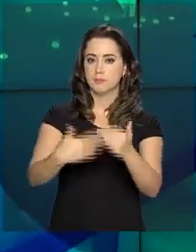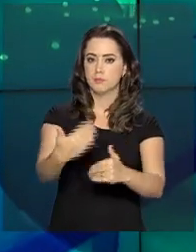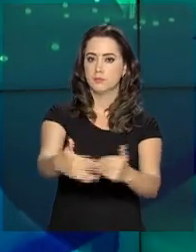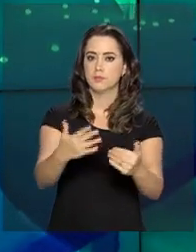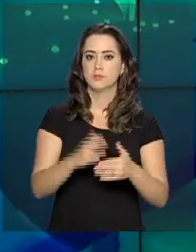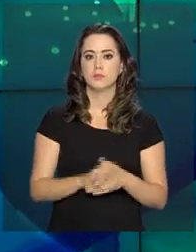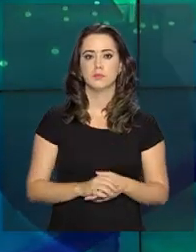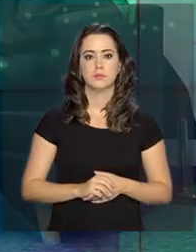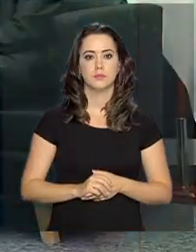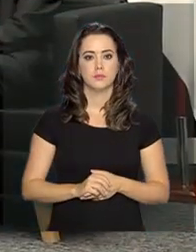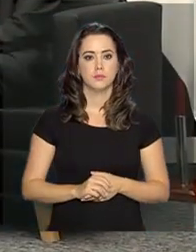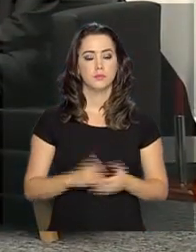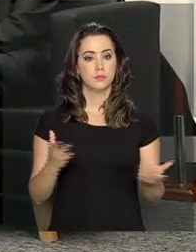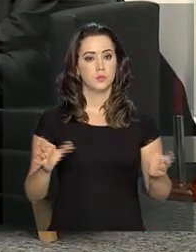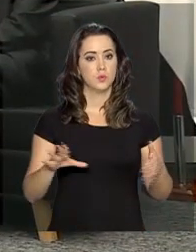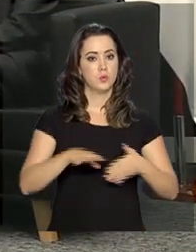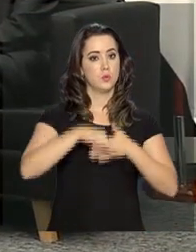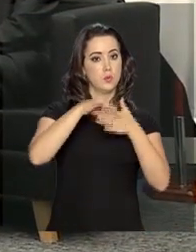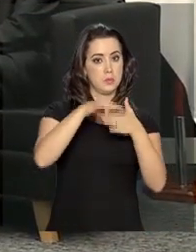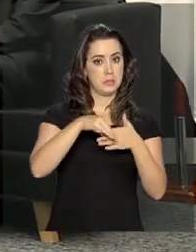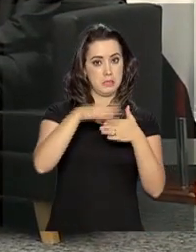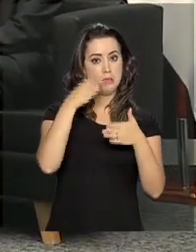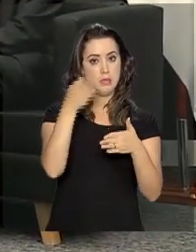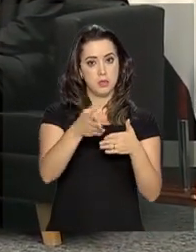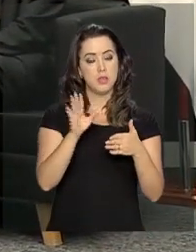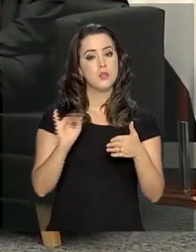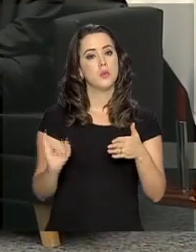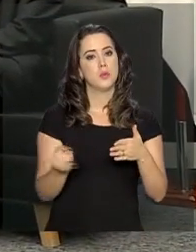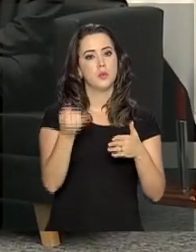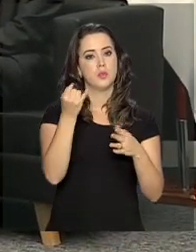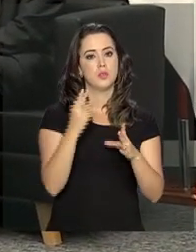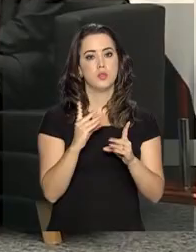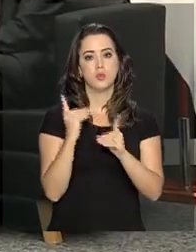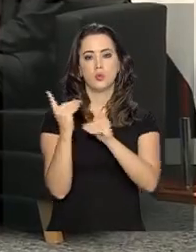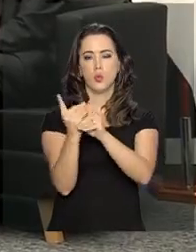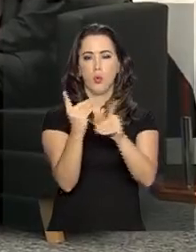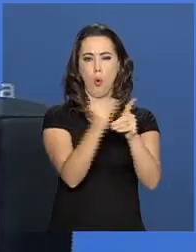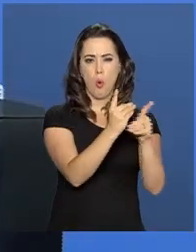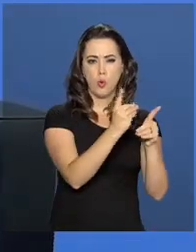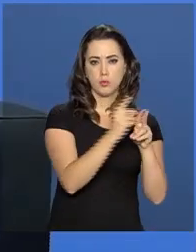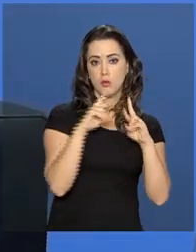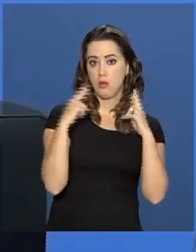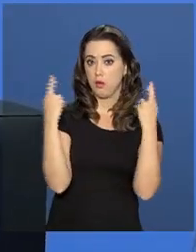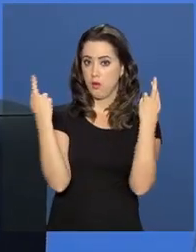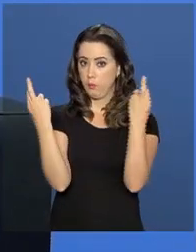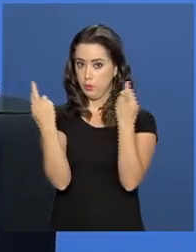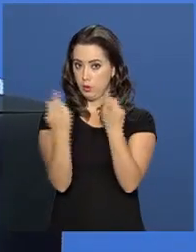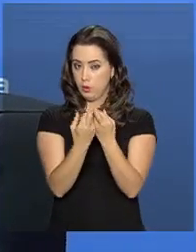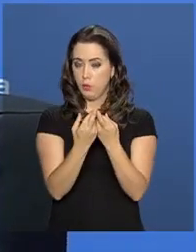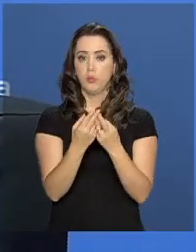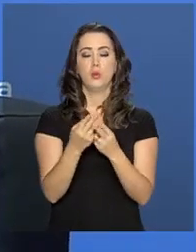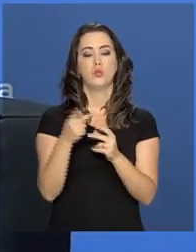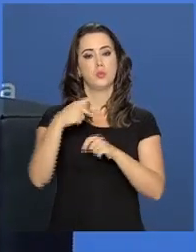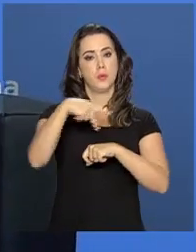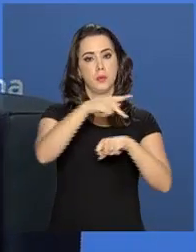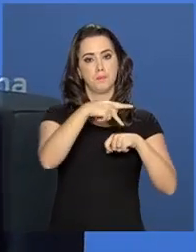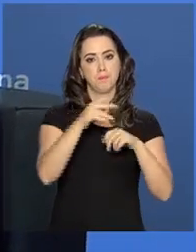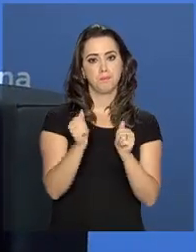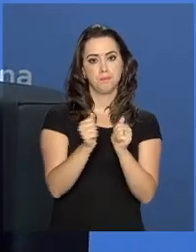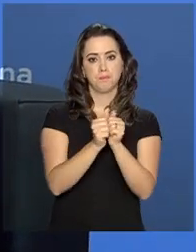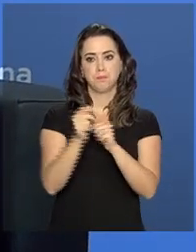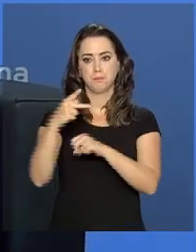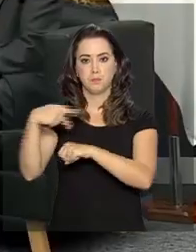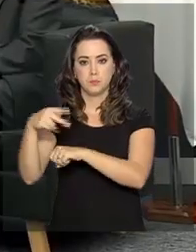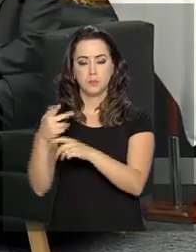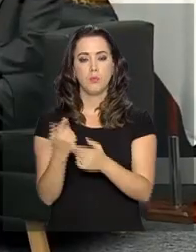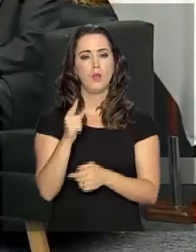em desenvolvimento. Os chefes de Estado aproveitam a oportunidade para realizar reuniões bilaterais. Temer se